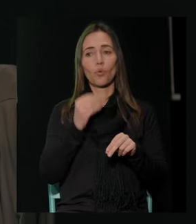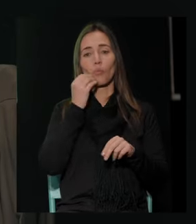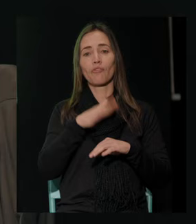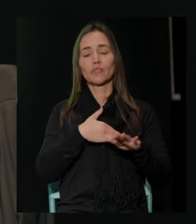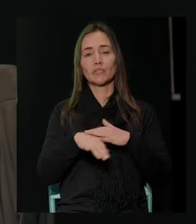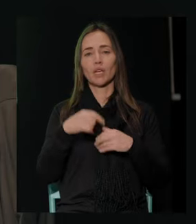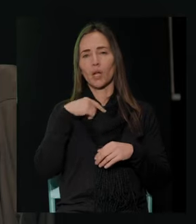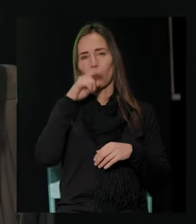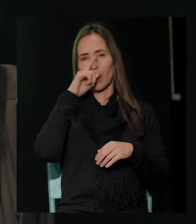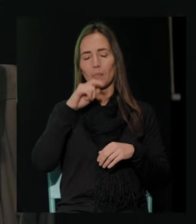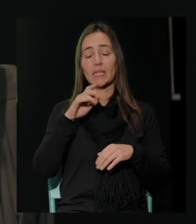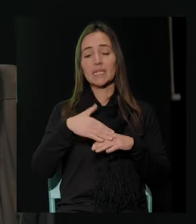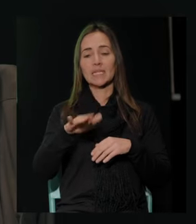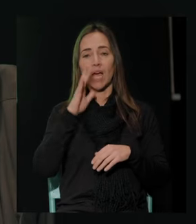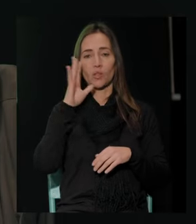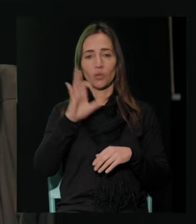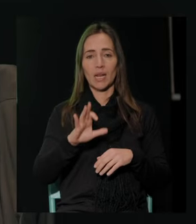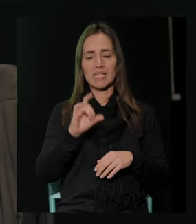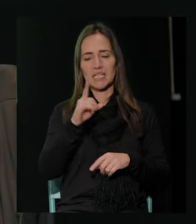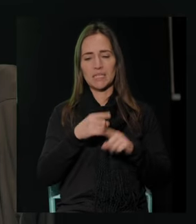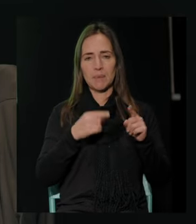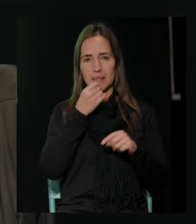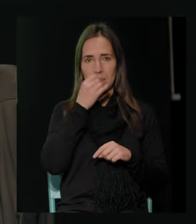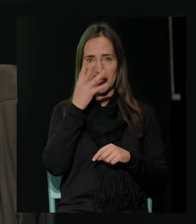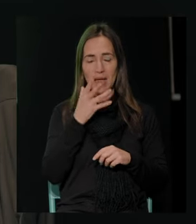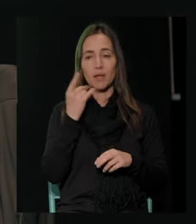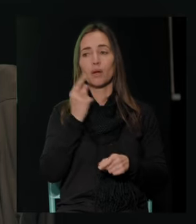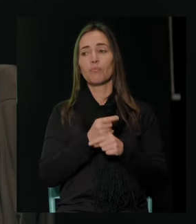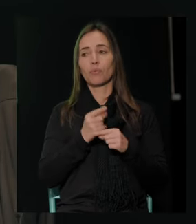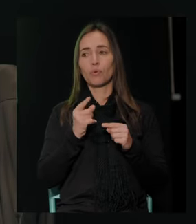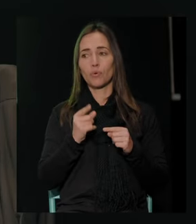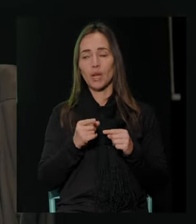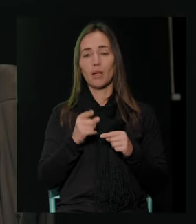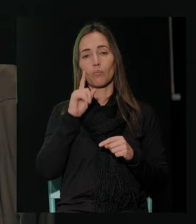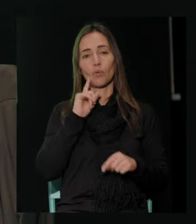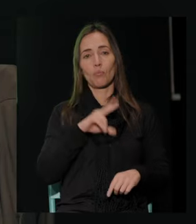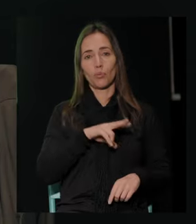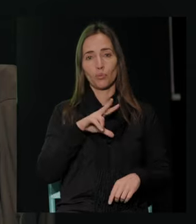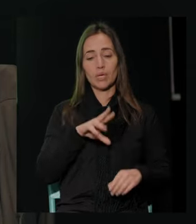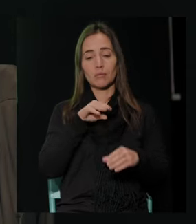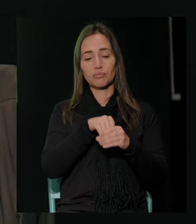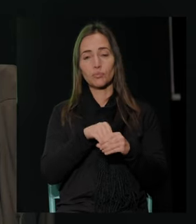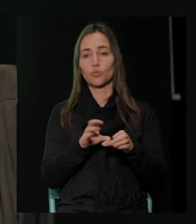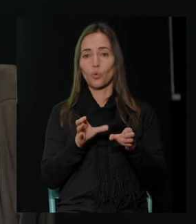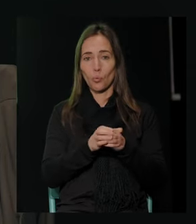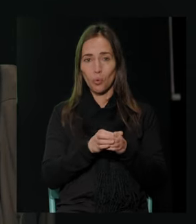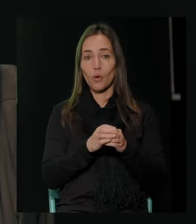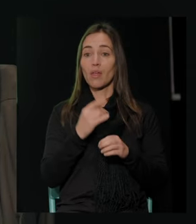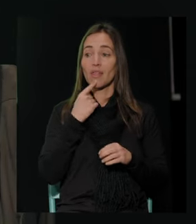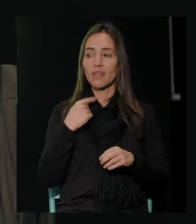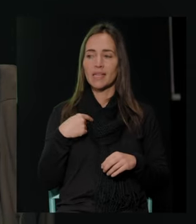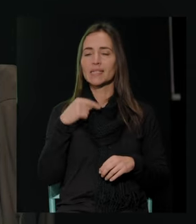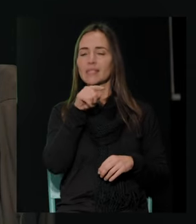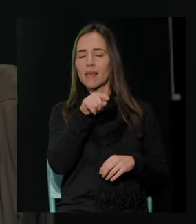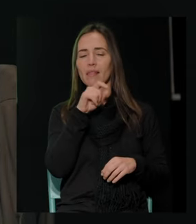que nos levantámos, saímos lá até lá às 6:30 da manhã porque havia uma portuguesa que fazia parte de um desses grupos que nos disse, há aqui